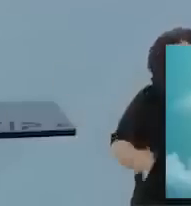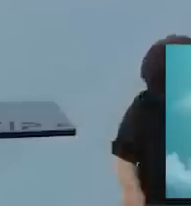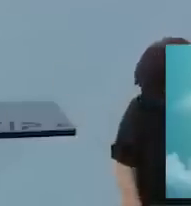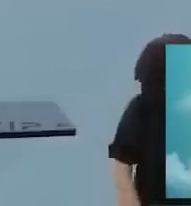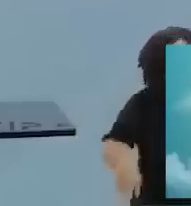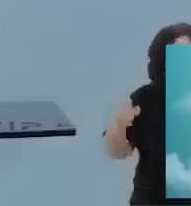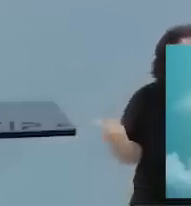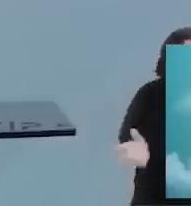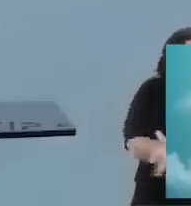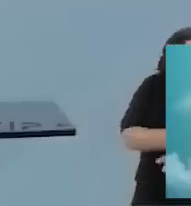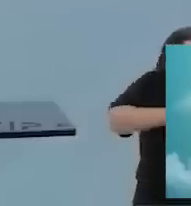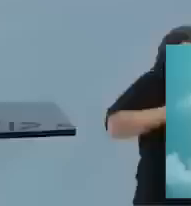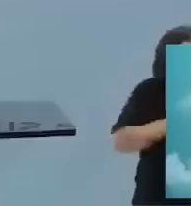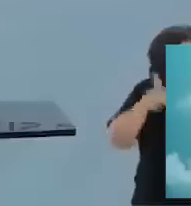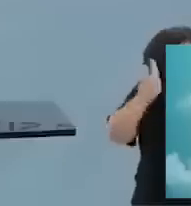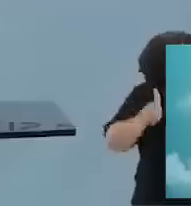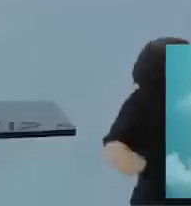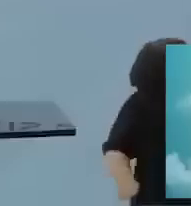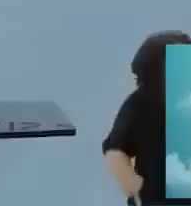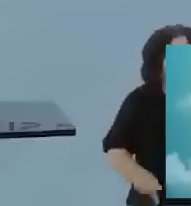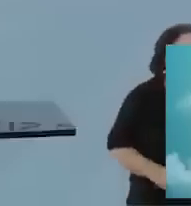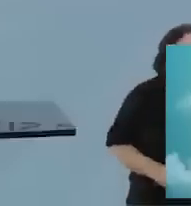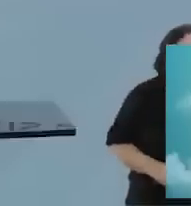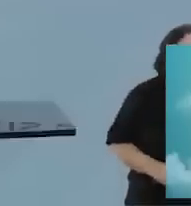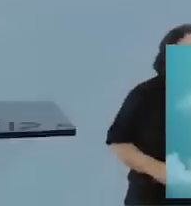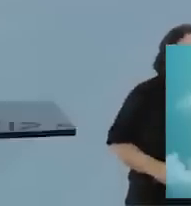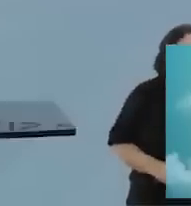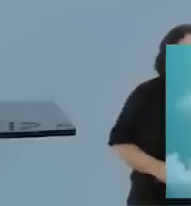que é instrumento da paz.